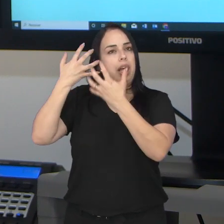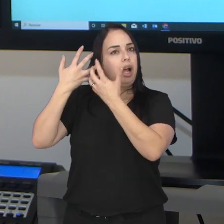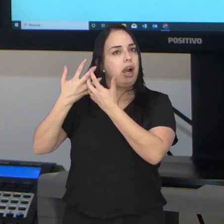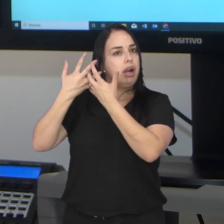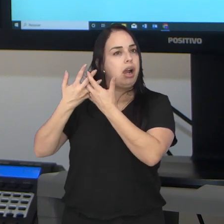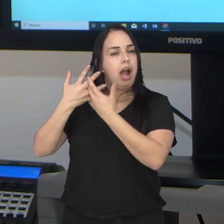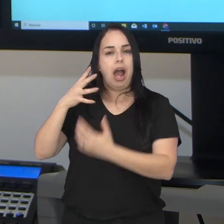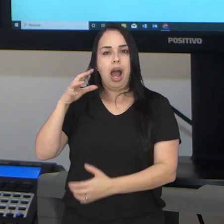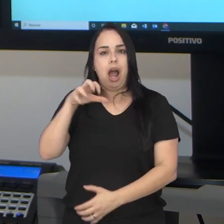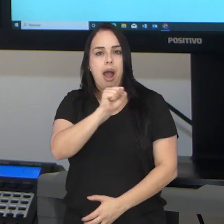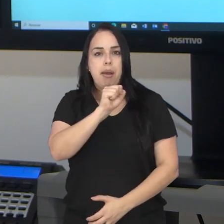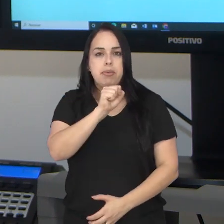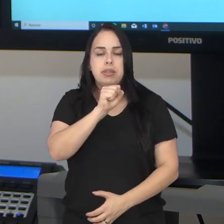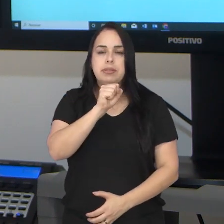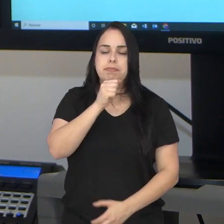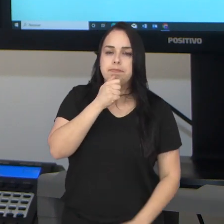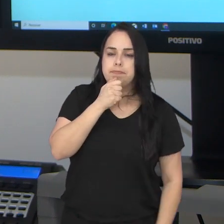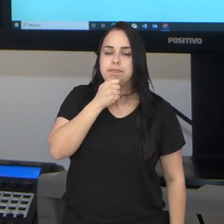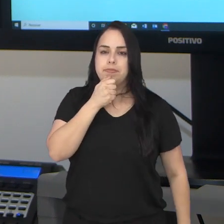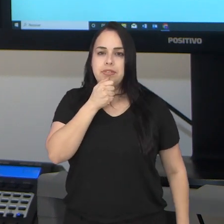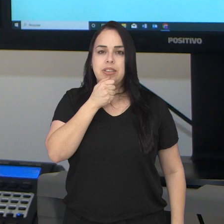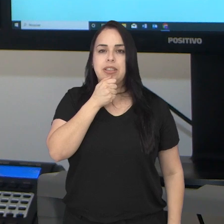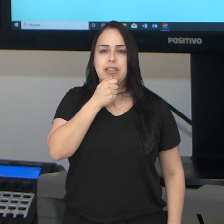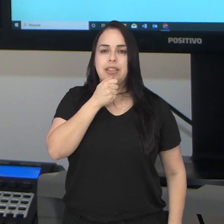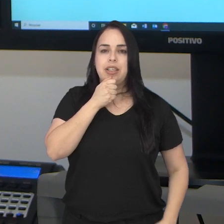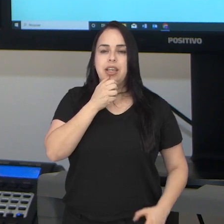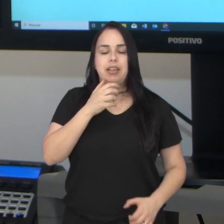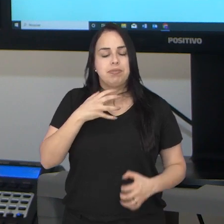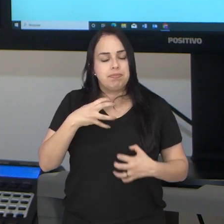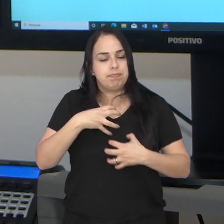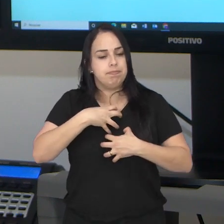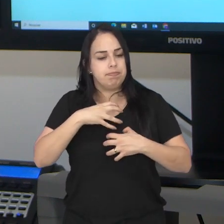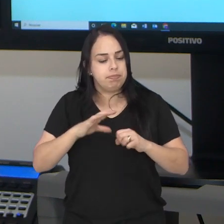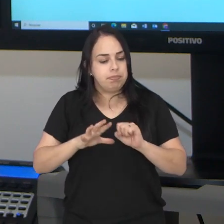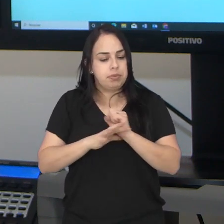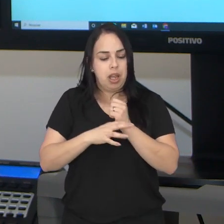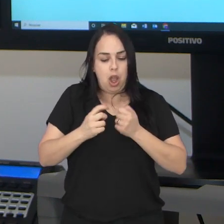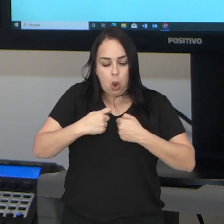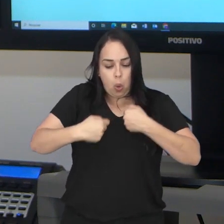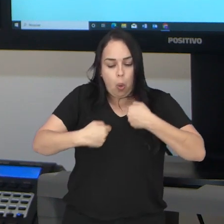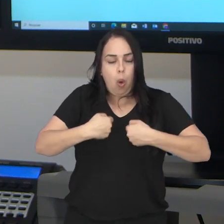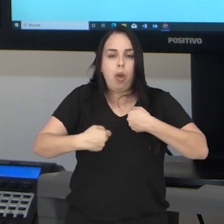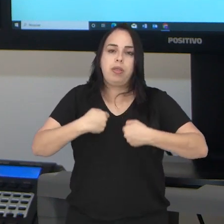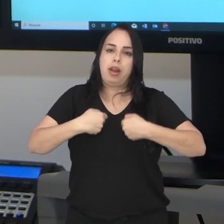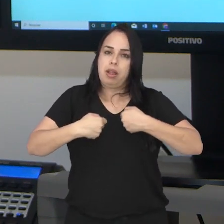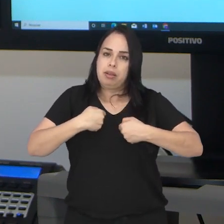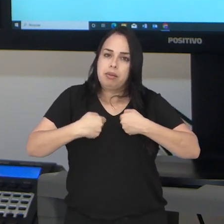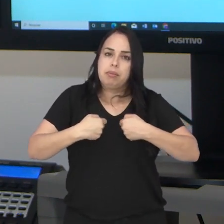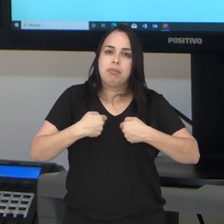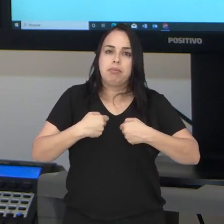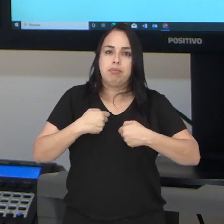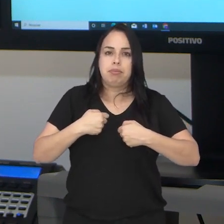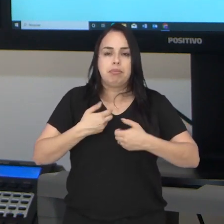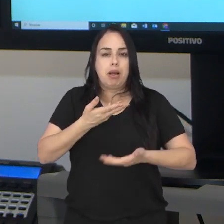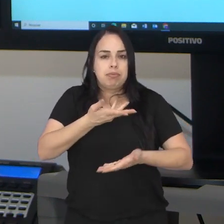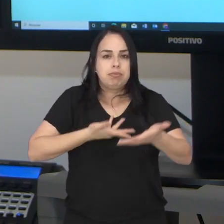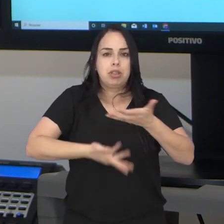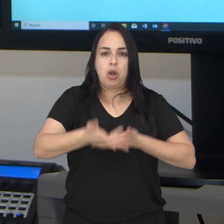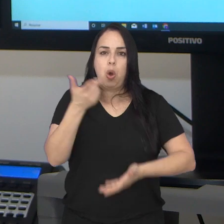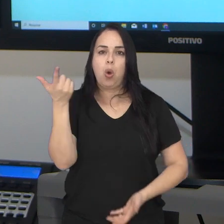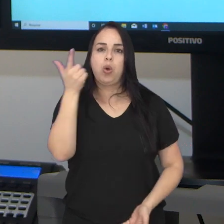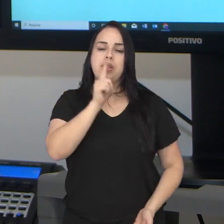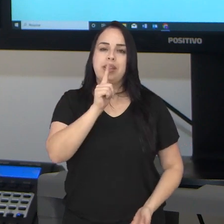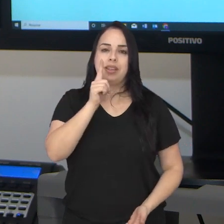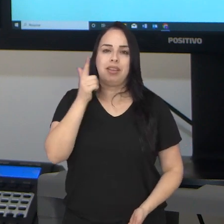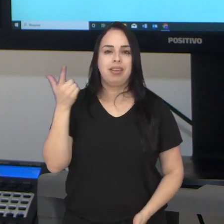pensar racionalmente sobre aquela situação e ter mais segurança ter mais controle emocional para conduzir aquele momento com o outro